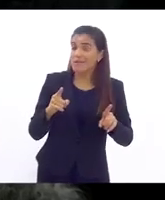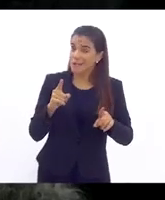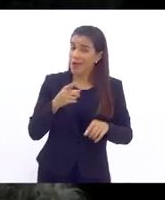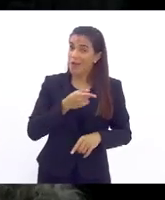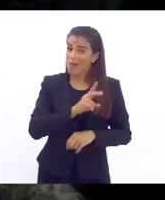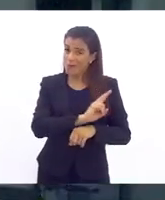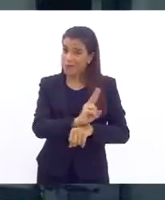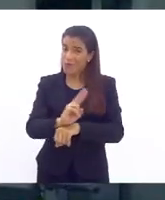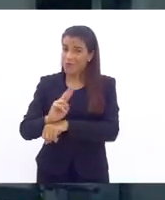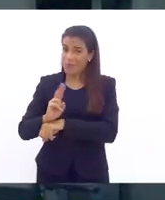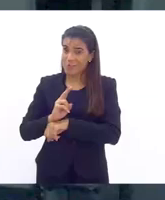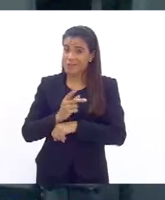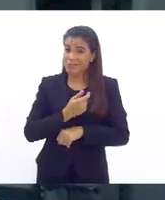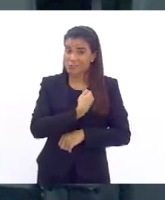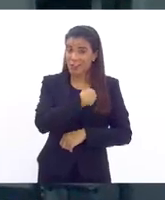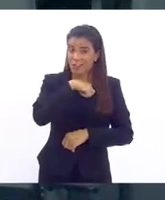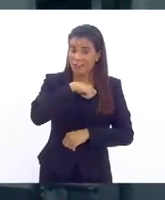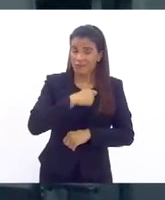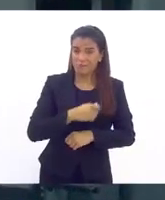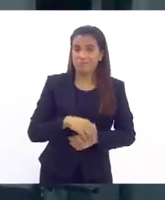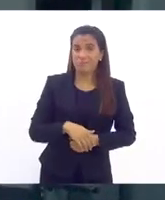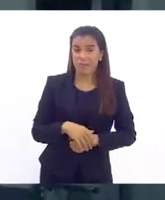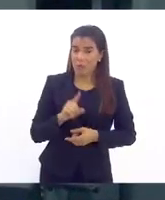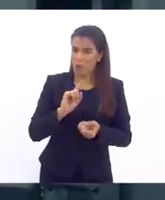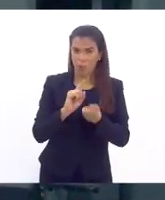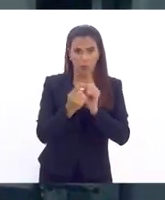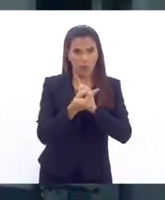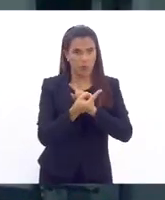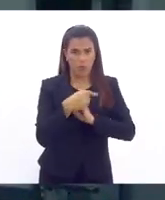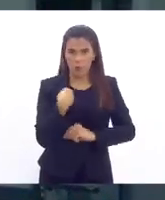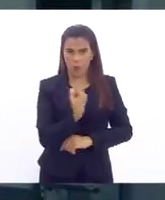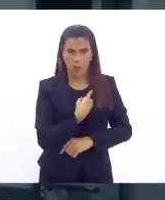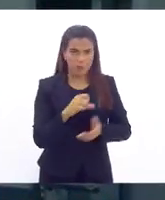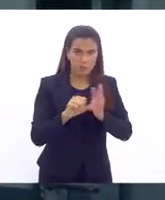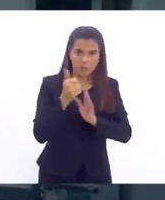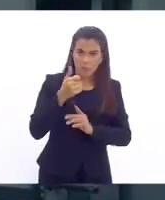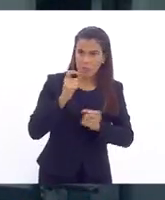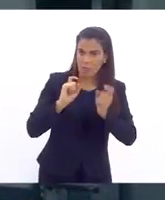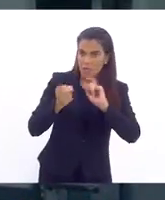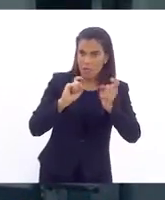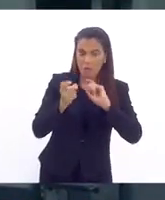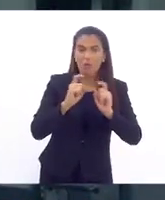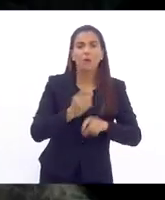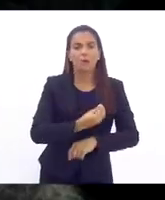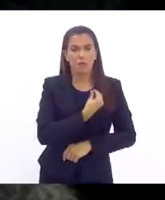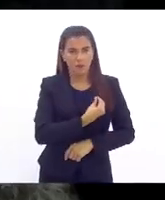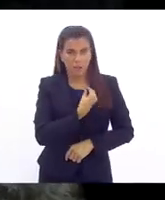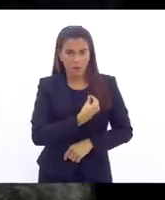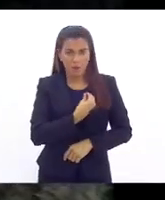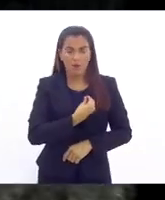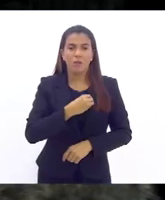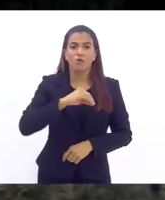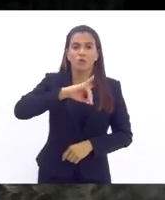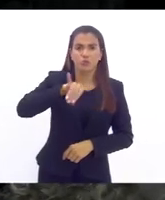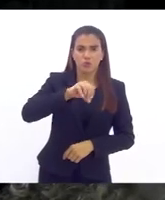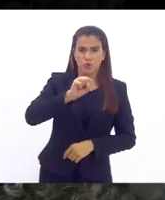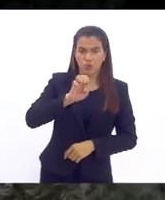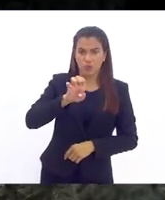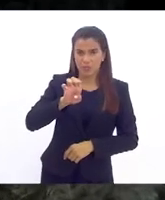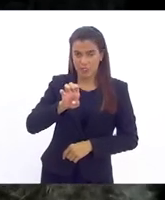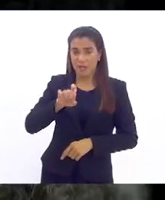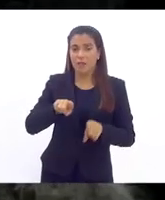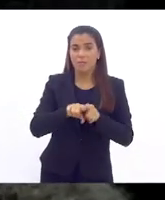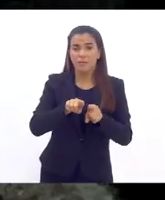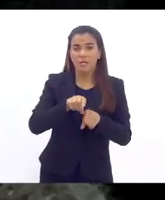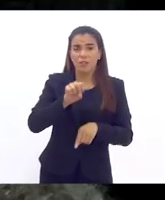fiscal da Lei só Não não é pelo contrário a gente a primeira reunião que fez testar estava presente o Doutor José Alexandre Maximino estava presente